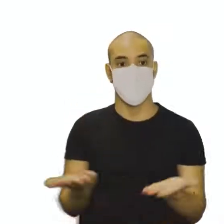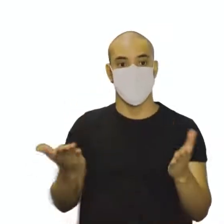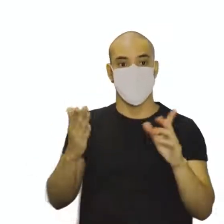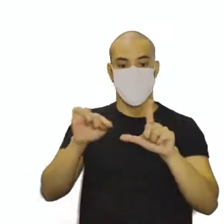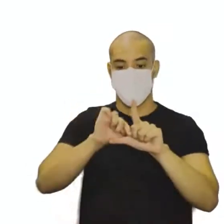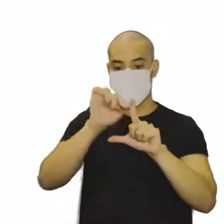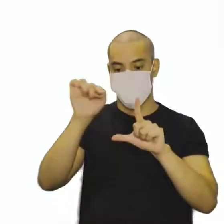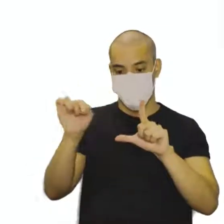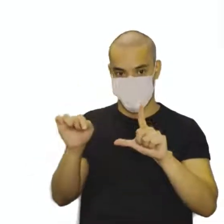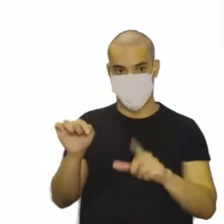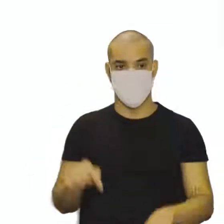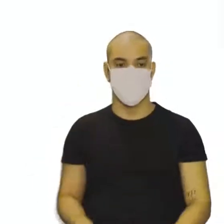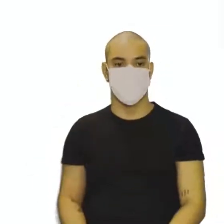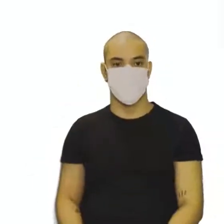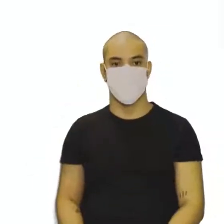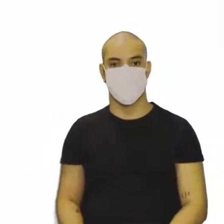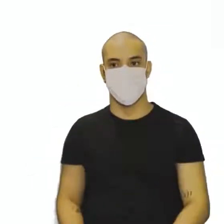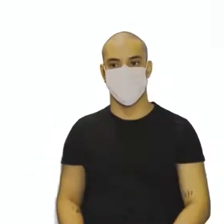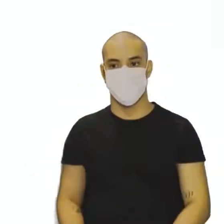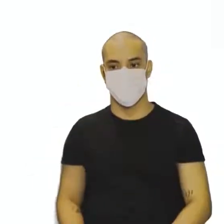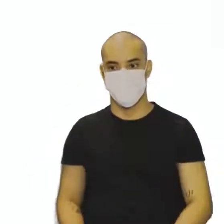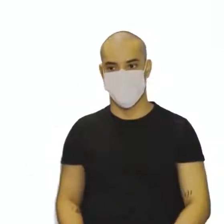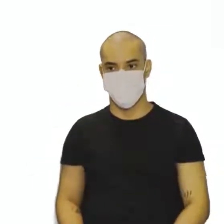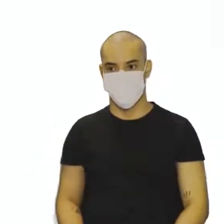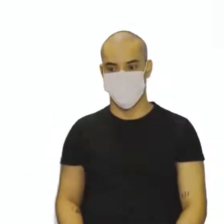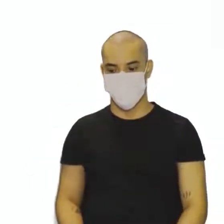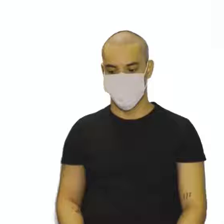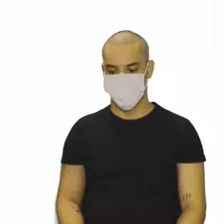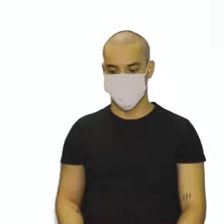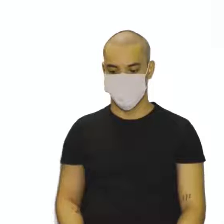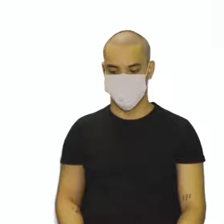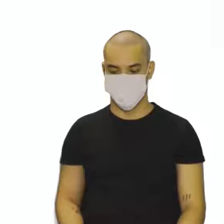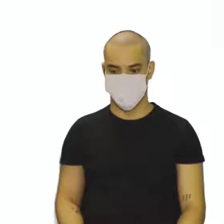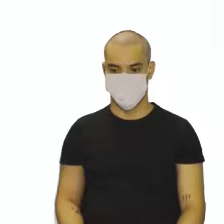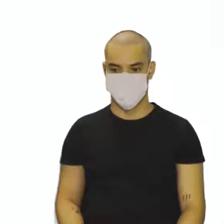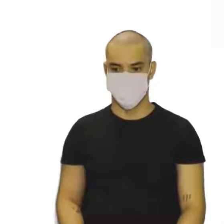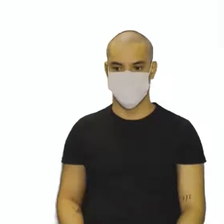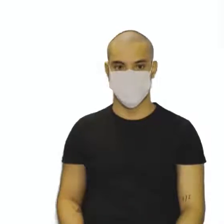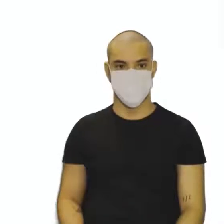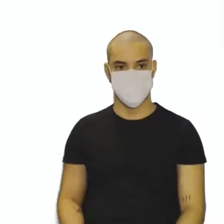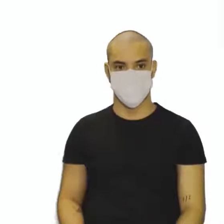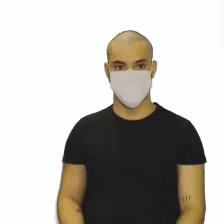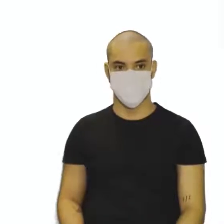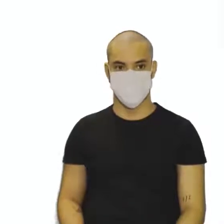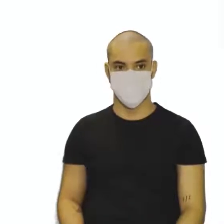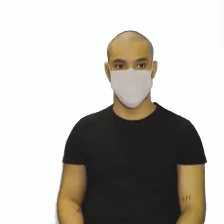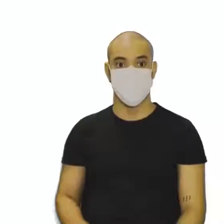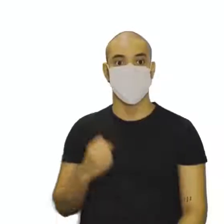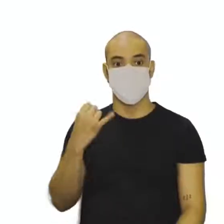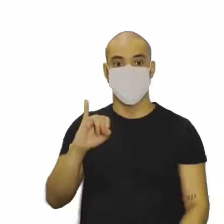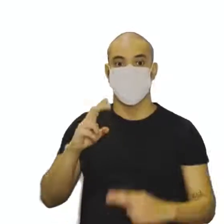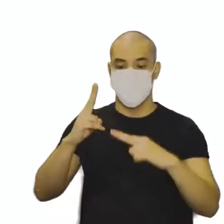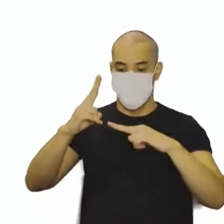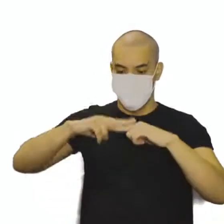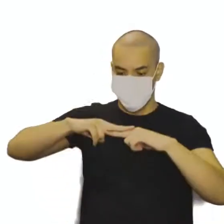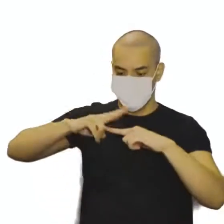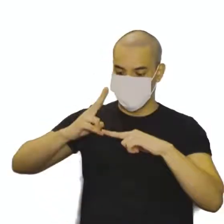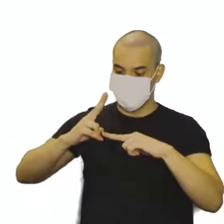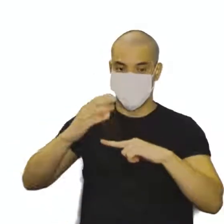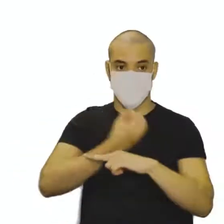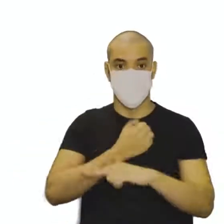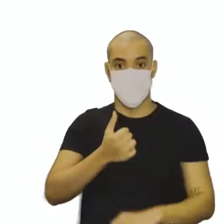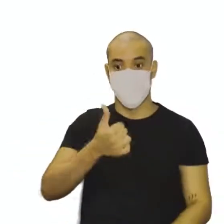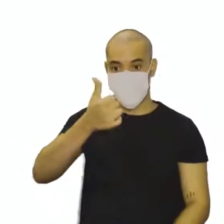aqui a intensidade da corrente cresce, ok? Nesse caso aqui. E quando a chave é colocada na posição 1, que